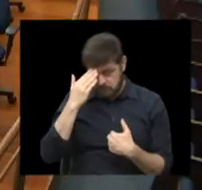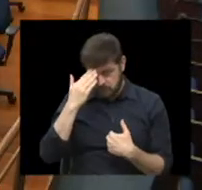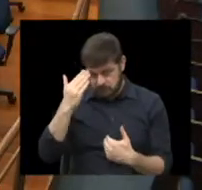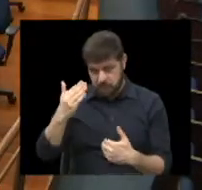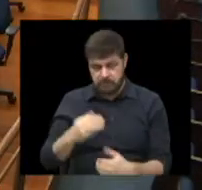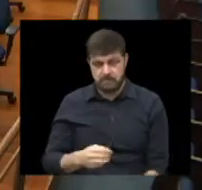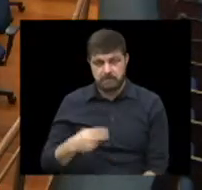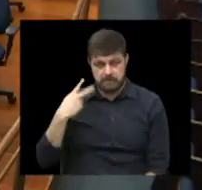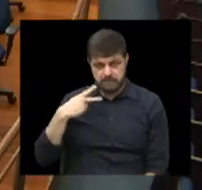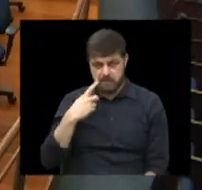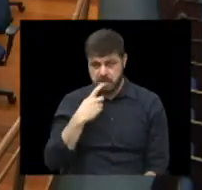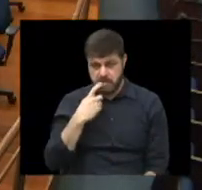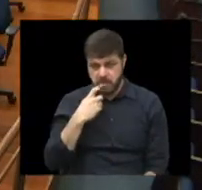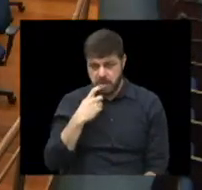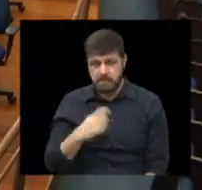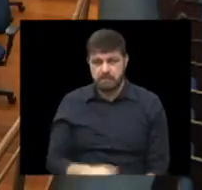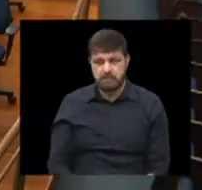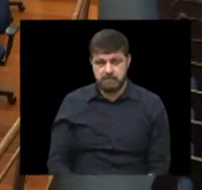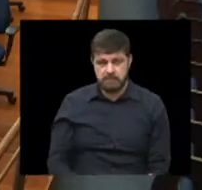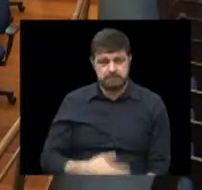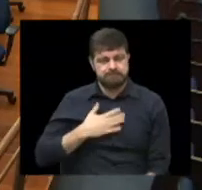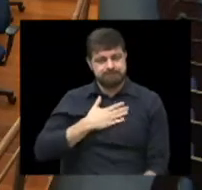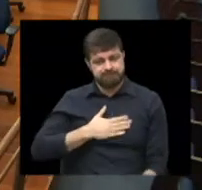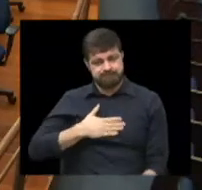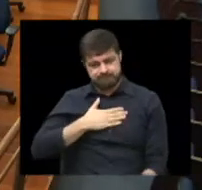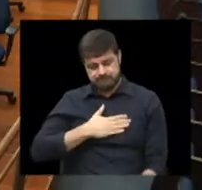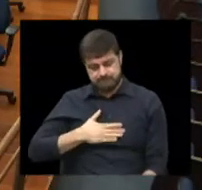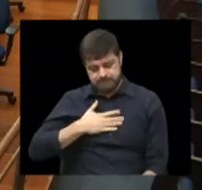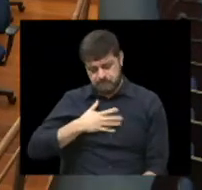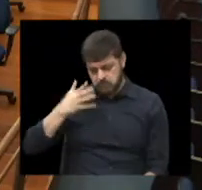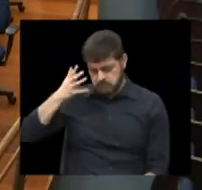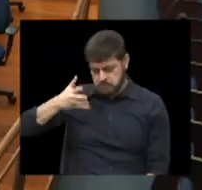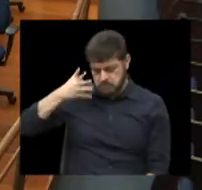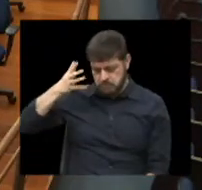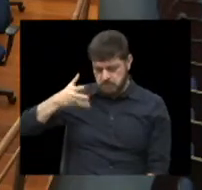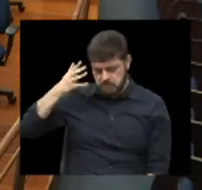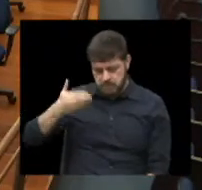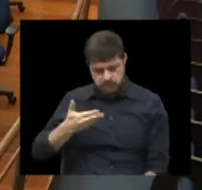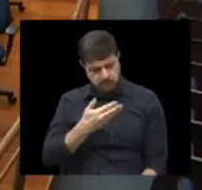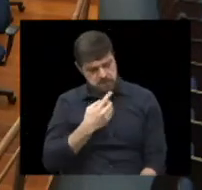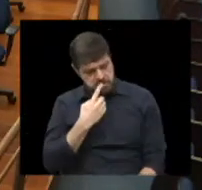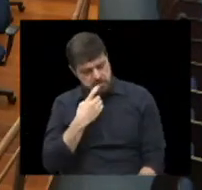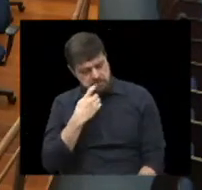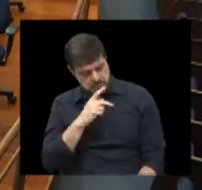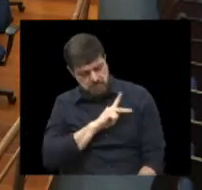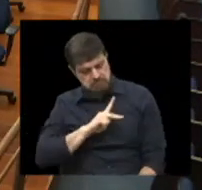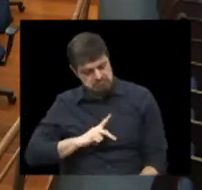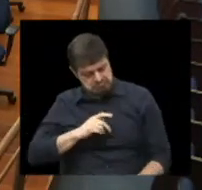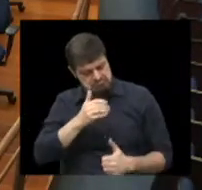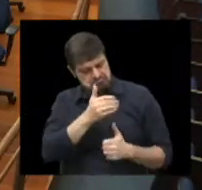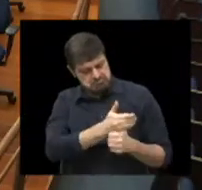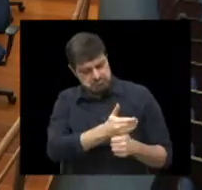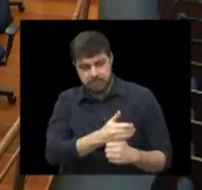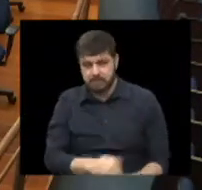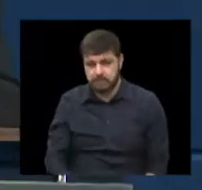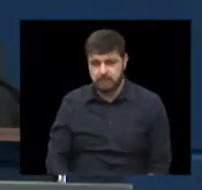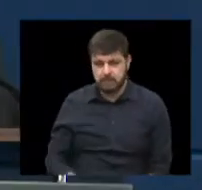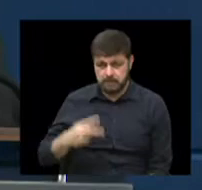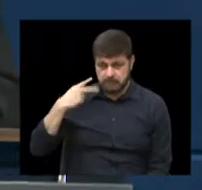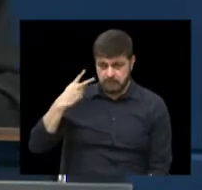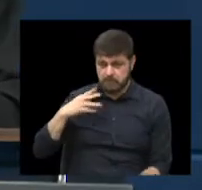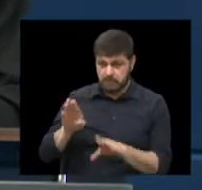vereador Vermelho. Uma honra poder falar diante de Vossa Excelência na presidência. Senhor presidente, senhores vereadores, senhora vereadora Mariana,